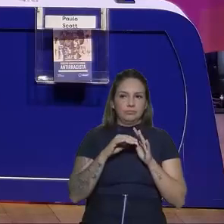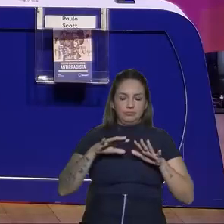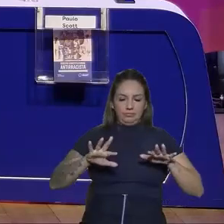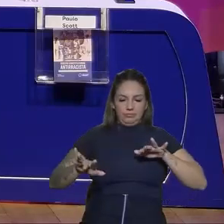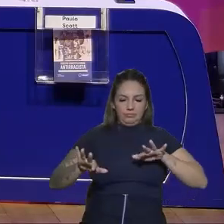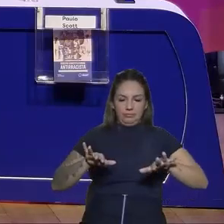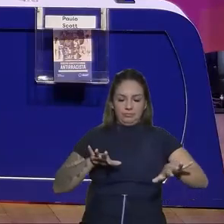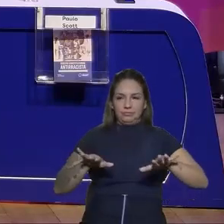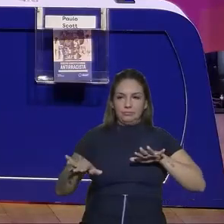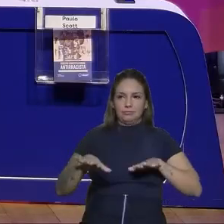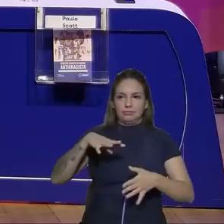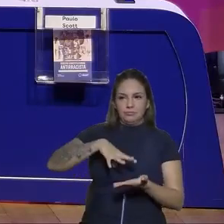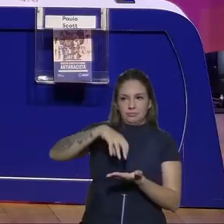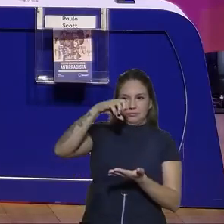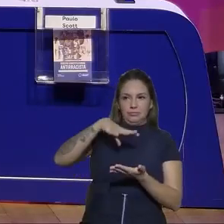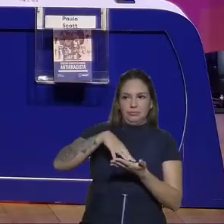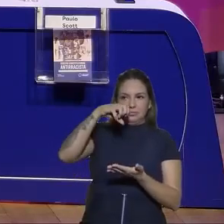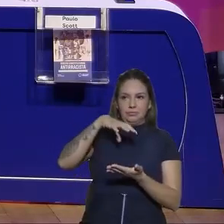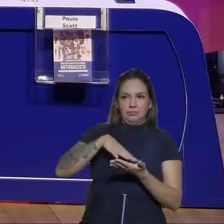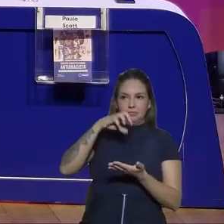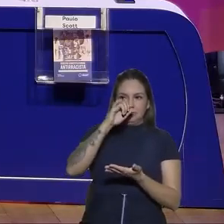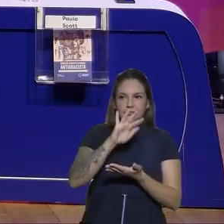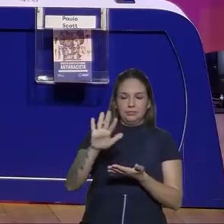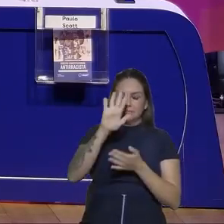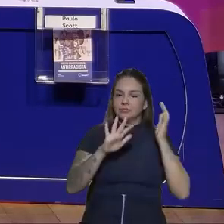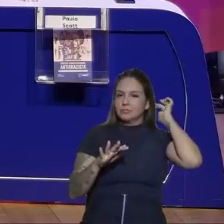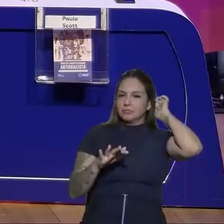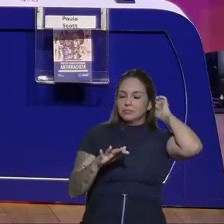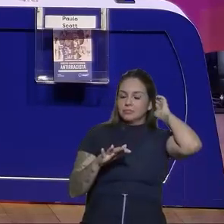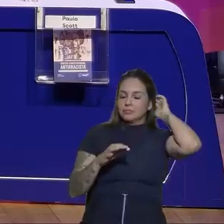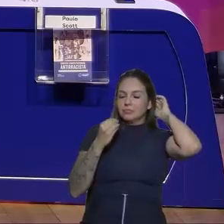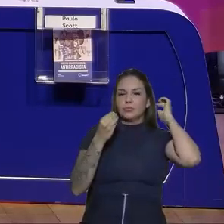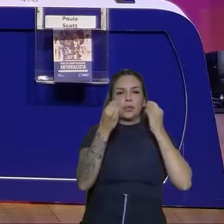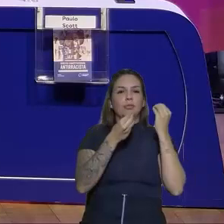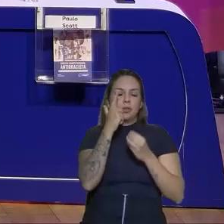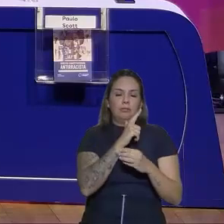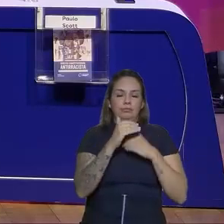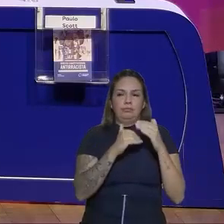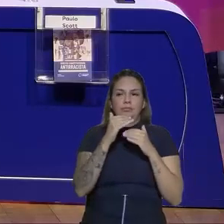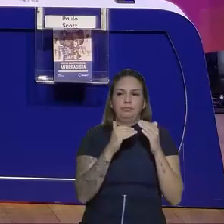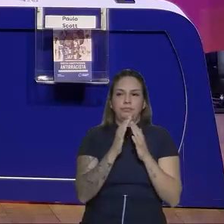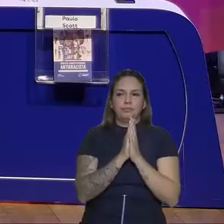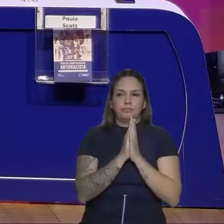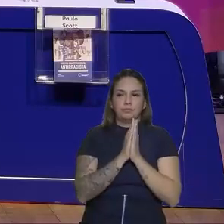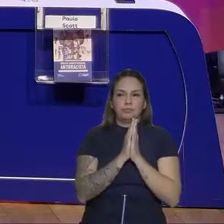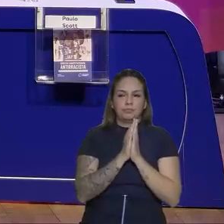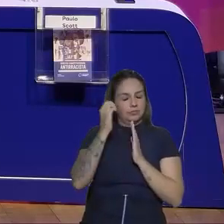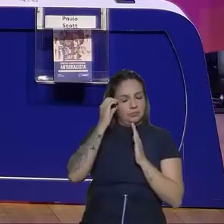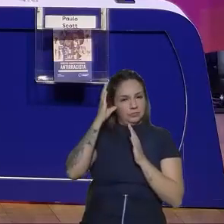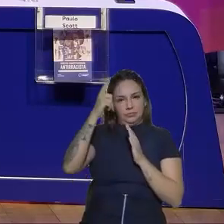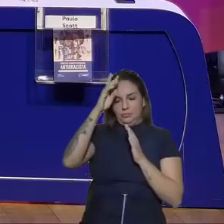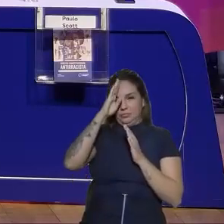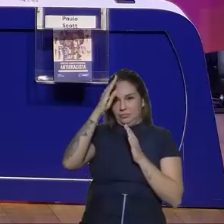Essa coisa do polvo, essa imagem tão ponderosa do polvo, né? Como é que consegue avançar com o